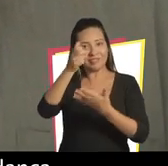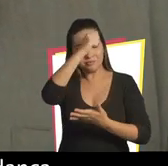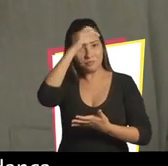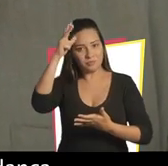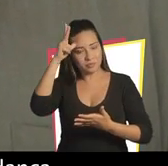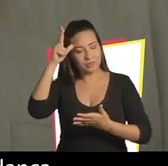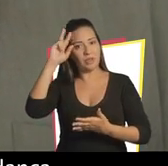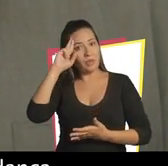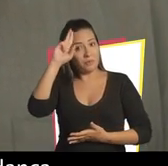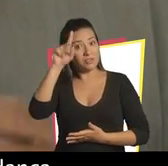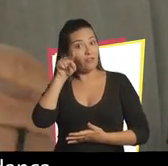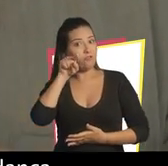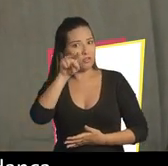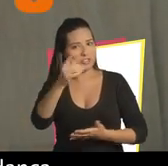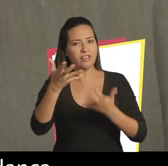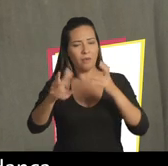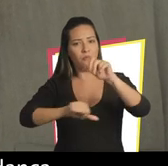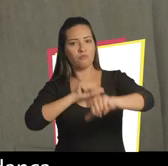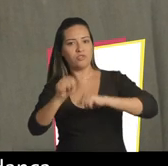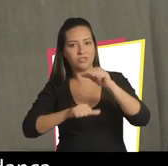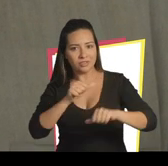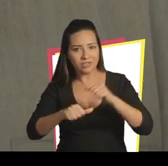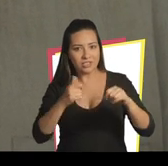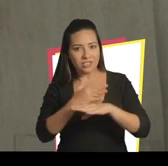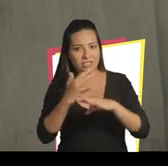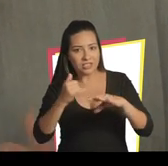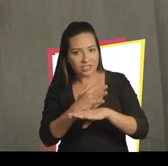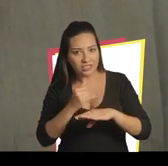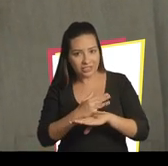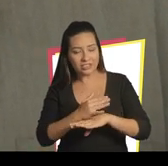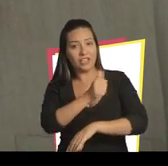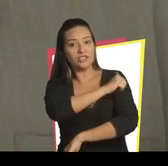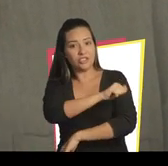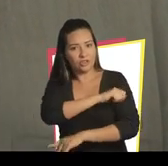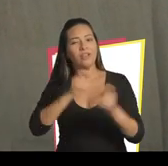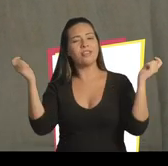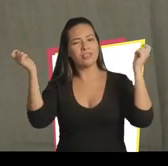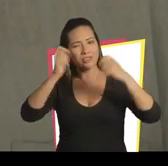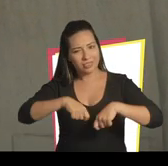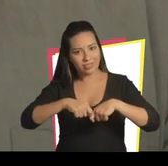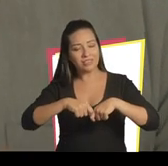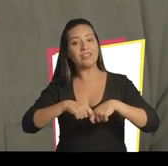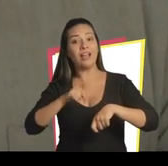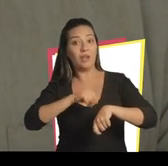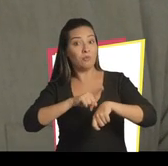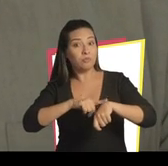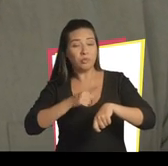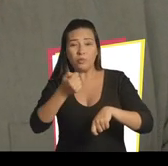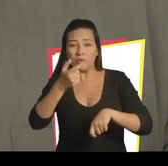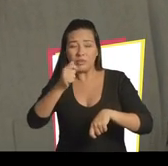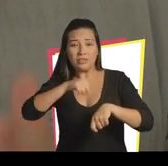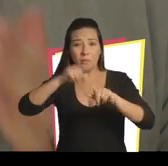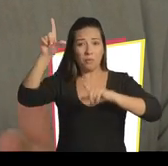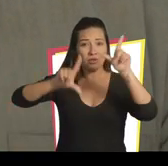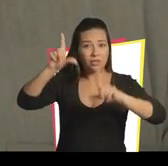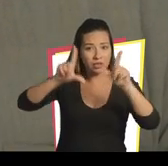ser prefeito para representar você que quer a mudança. Um Rio para as pessoas é possível. Tenho pouco tempo